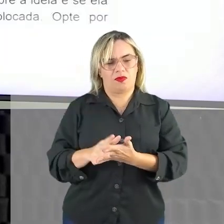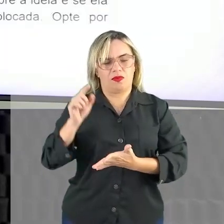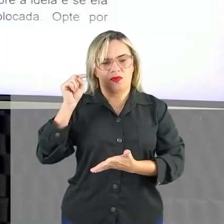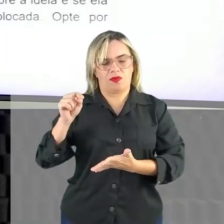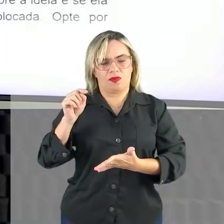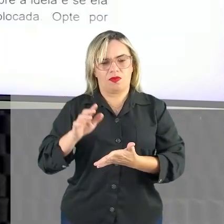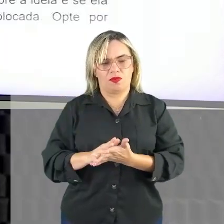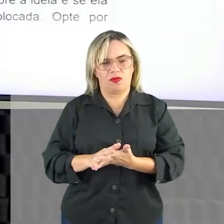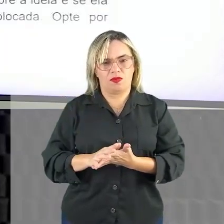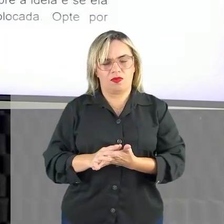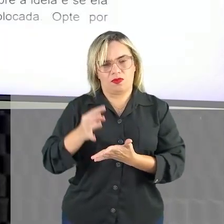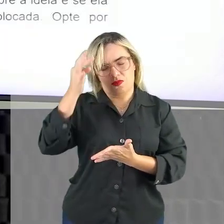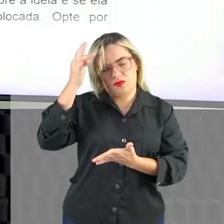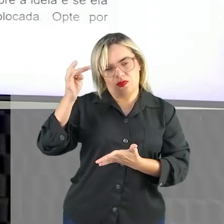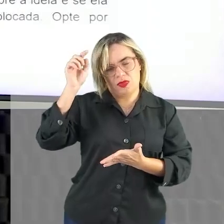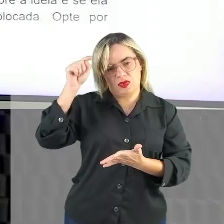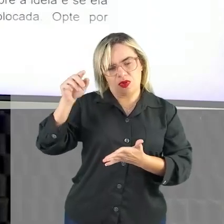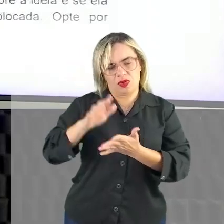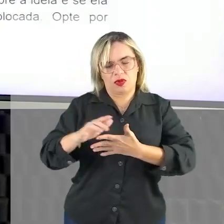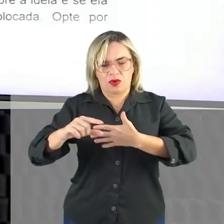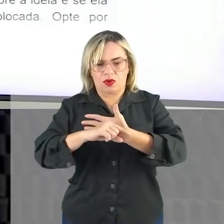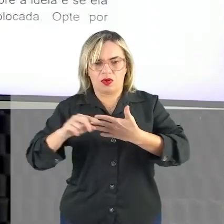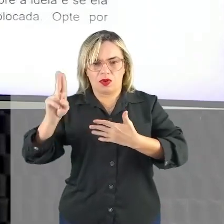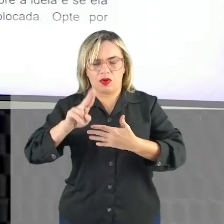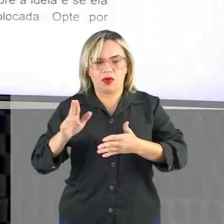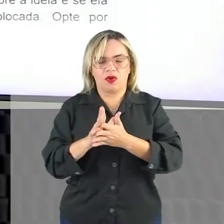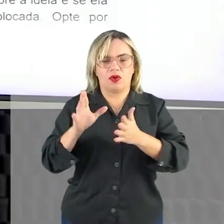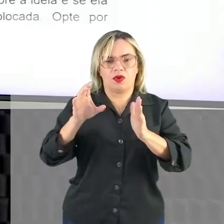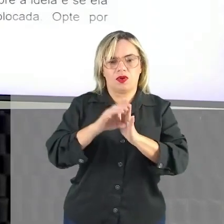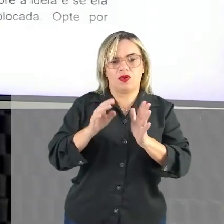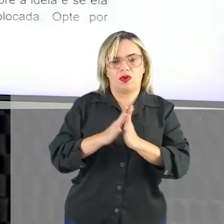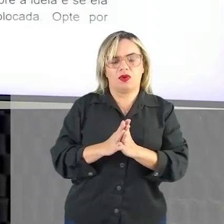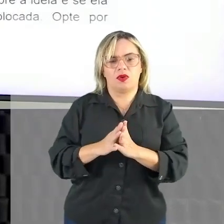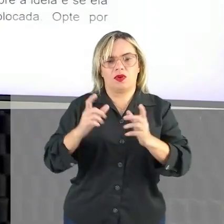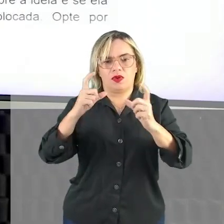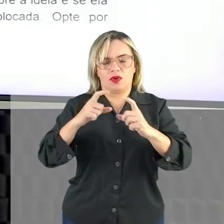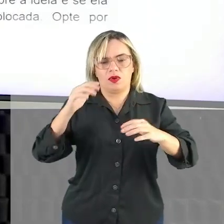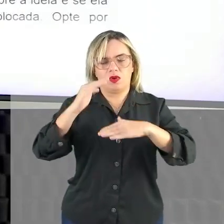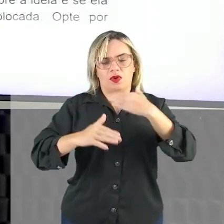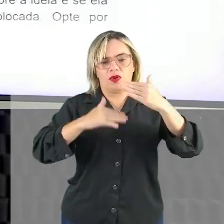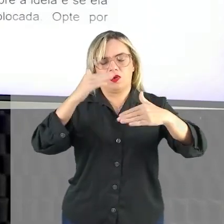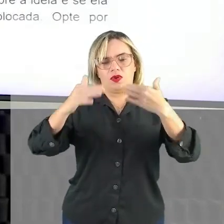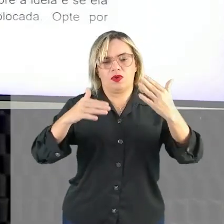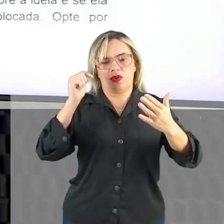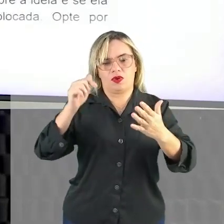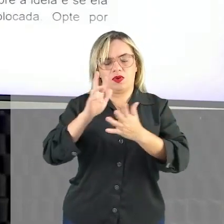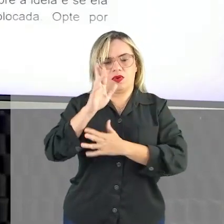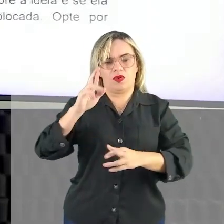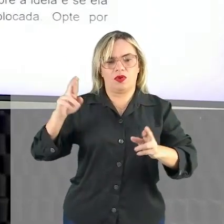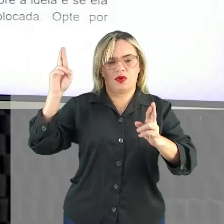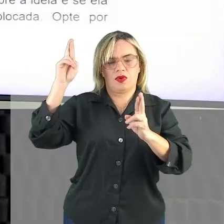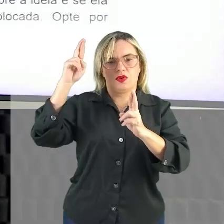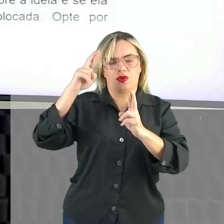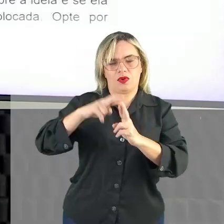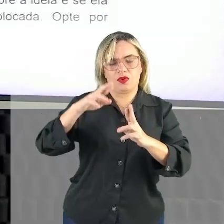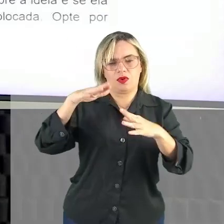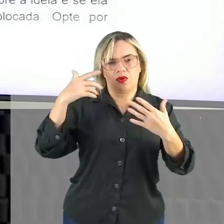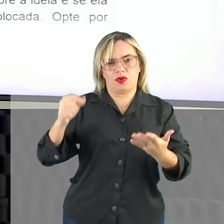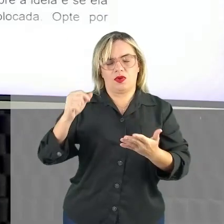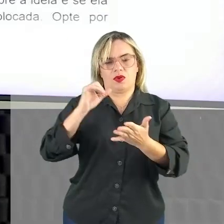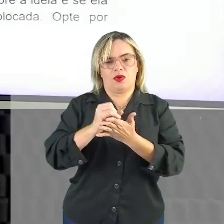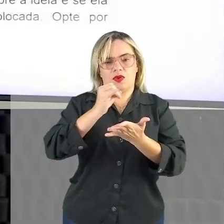fique no desenvolvimento e que as associações, as referências literárias, elas ocupem o lugar